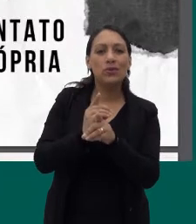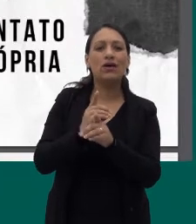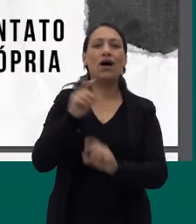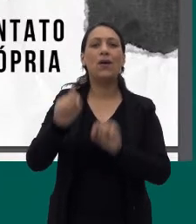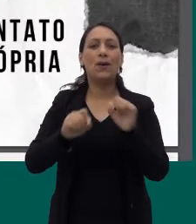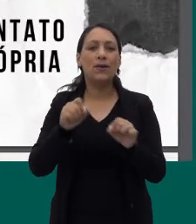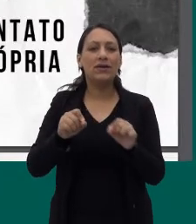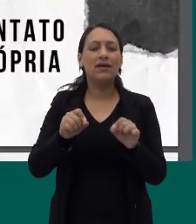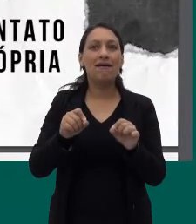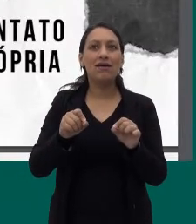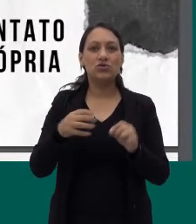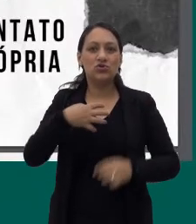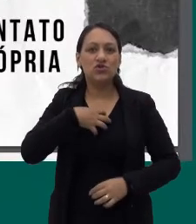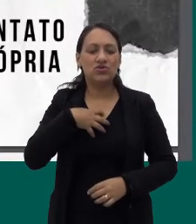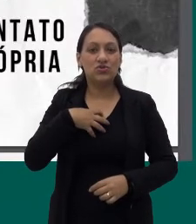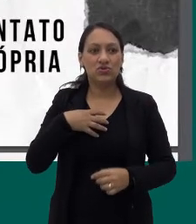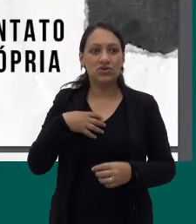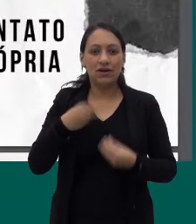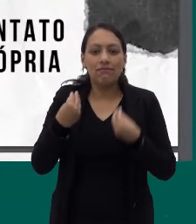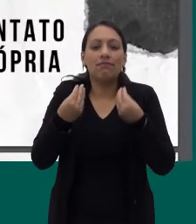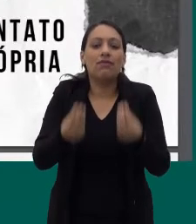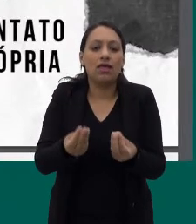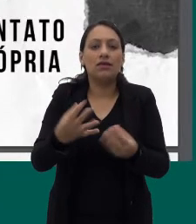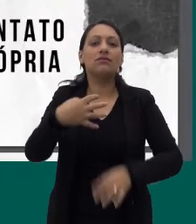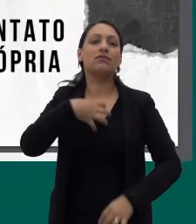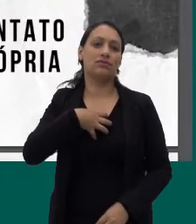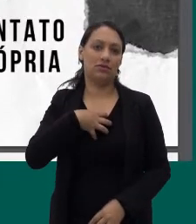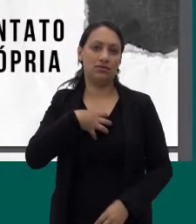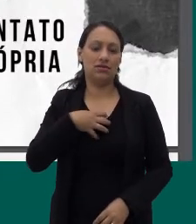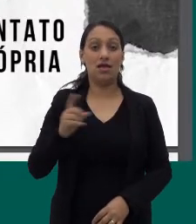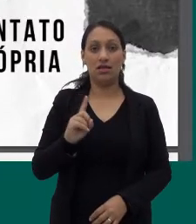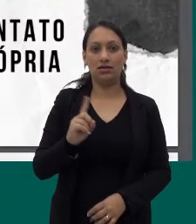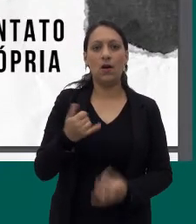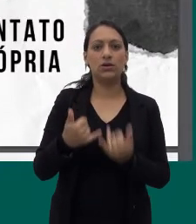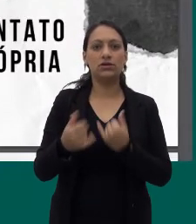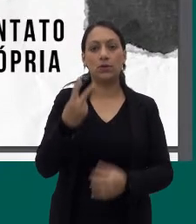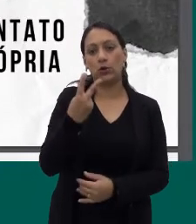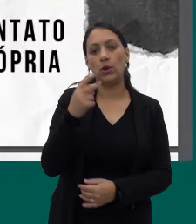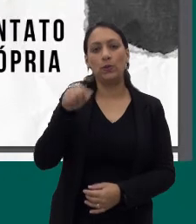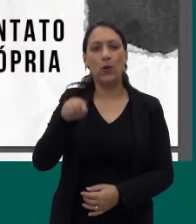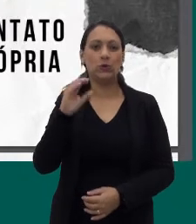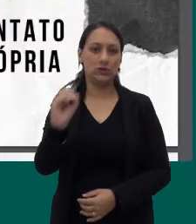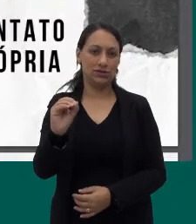que dê um sentido, né? Exatamente, e que não seja no 2.0.